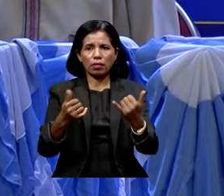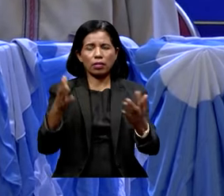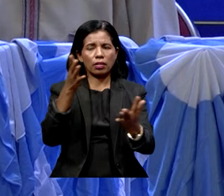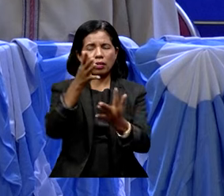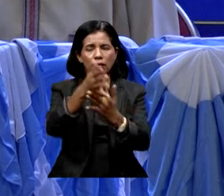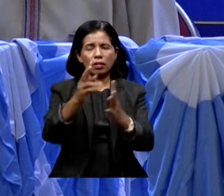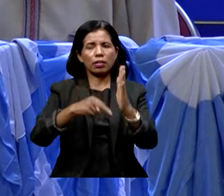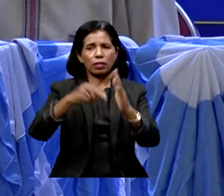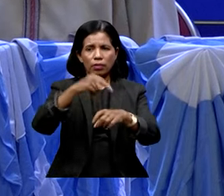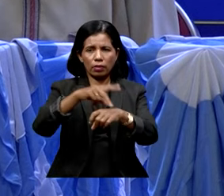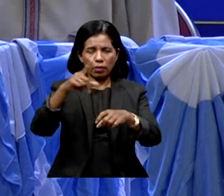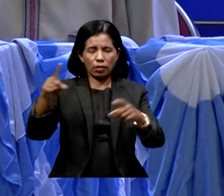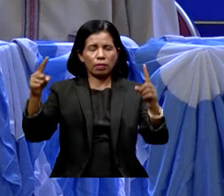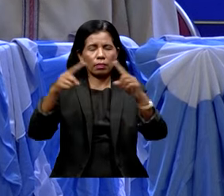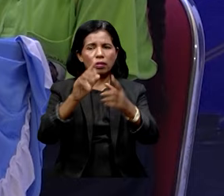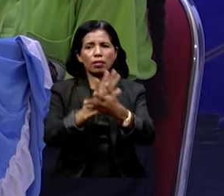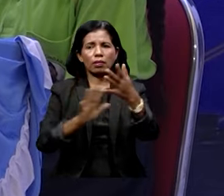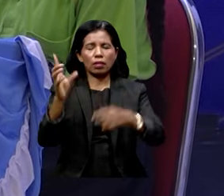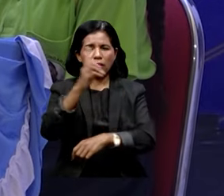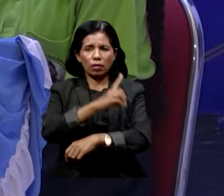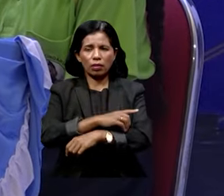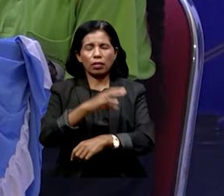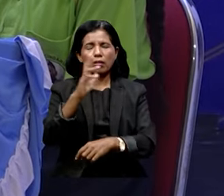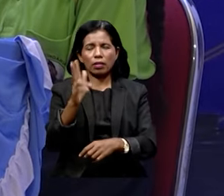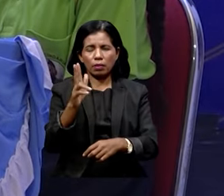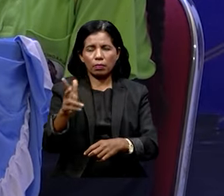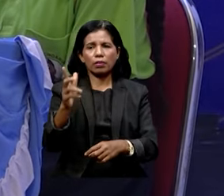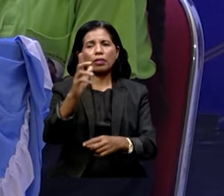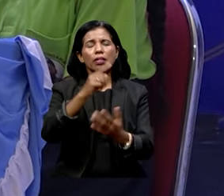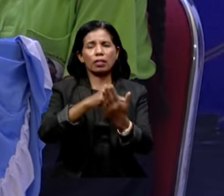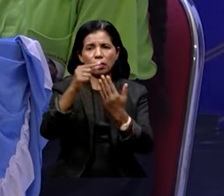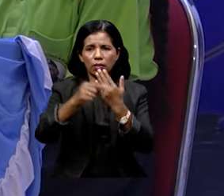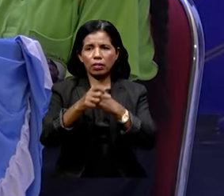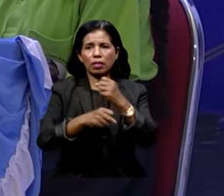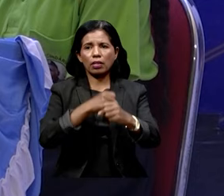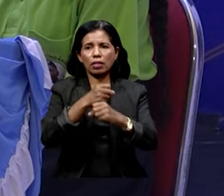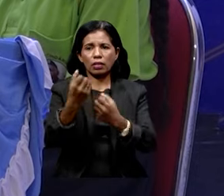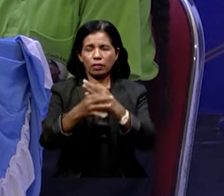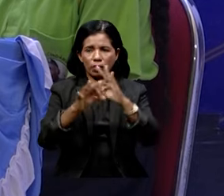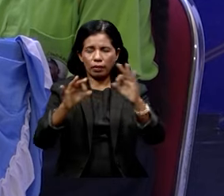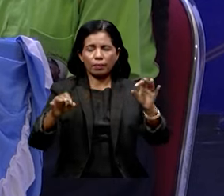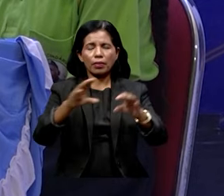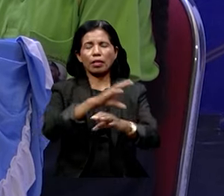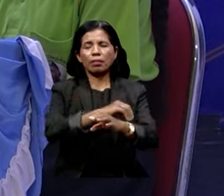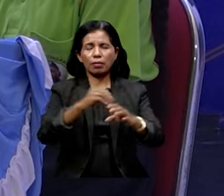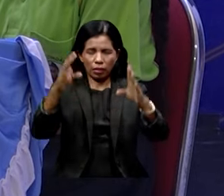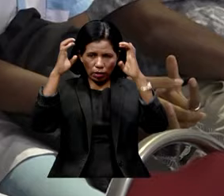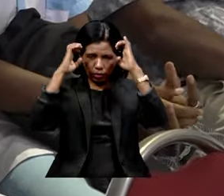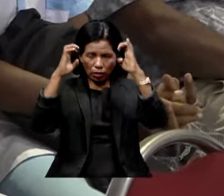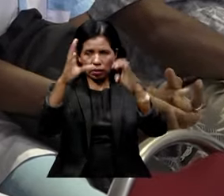ba nível nasional, ba comemoração lorong consulta popular 30 de agosto, tinang ne, holema, certame mak educação e